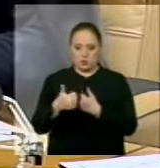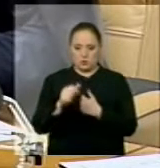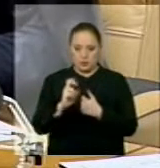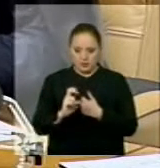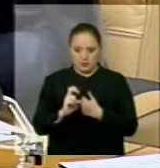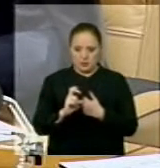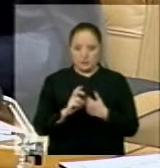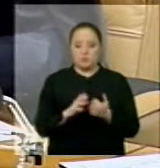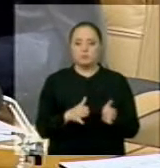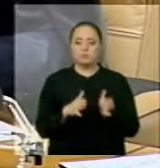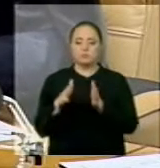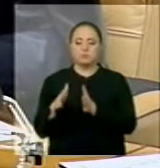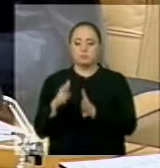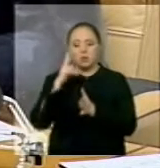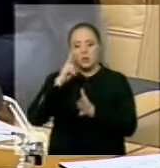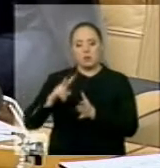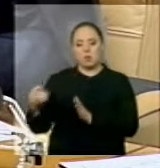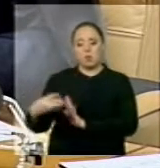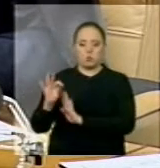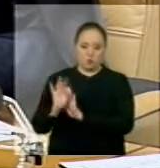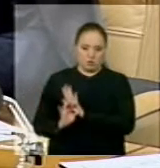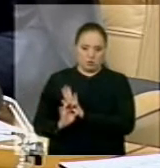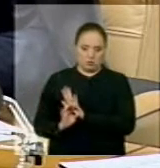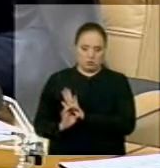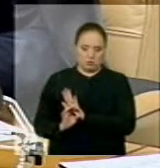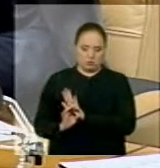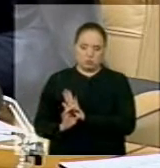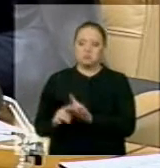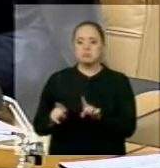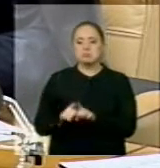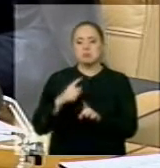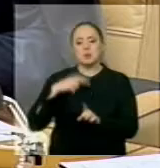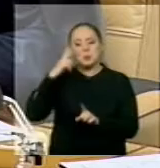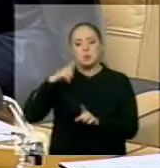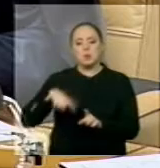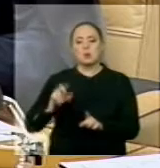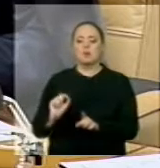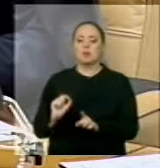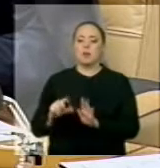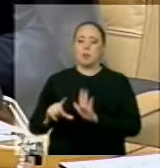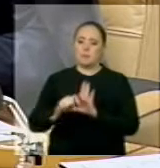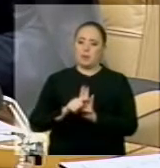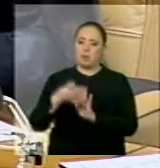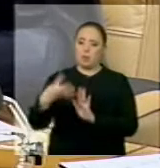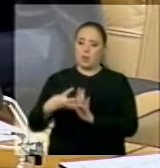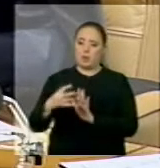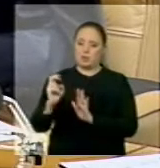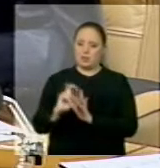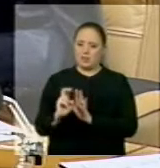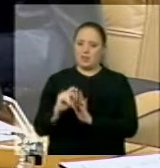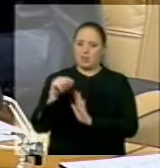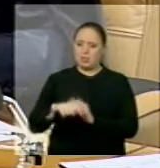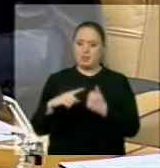15, com a nova redação. E bem como faço referência que os parágrafos 4º e 5º